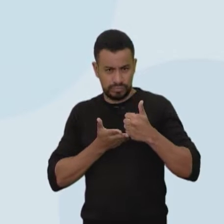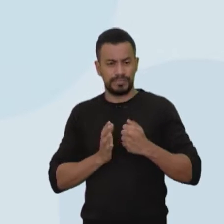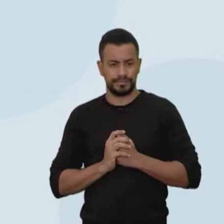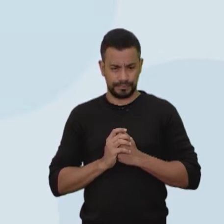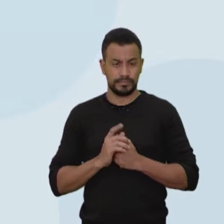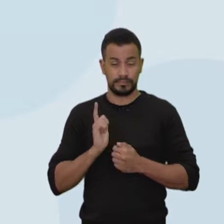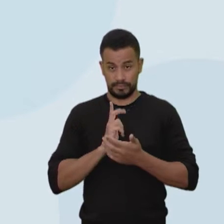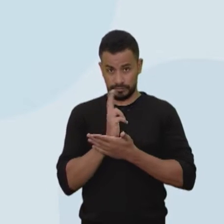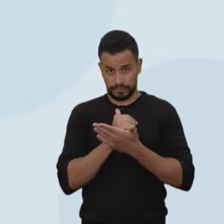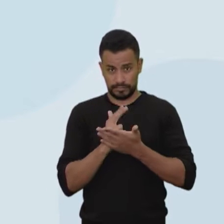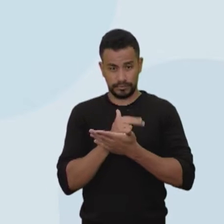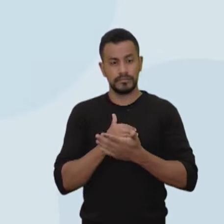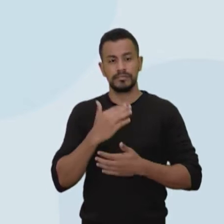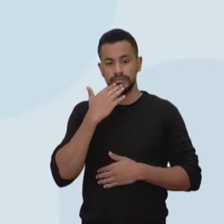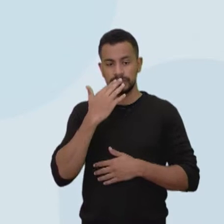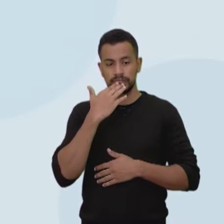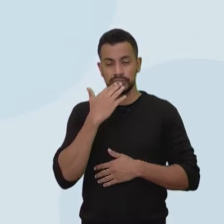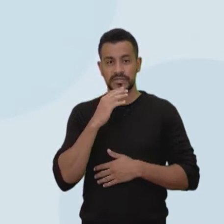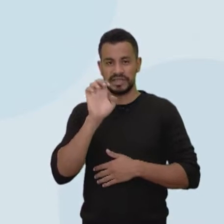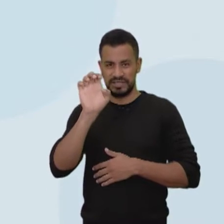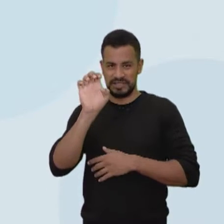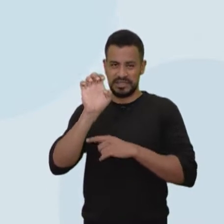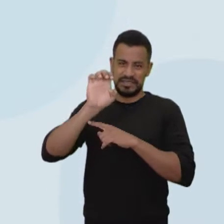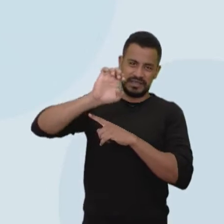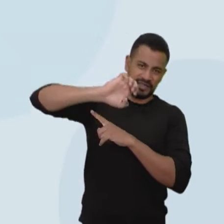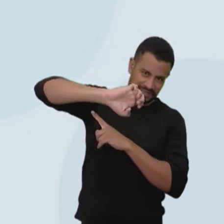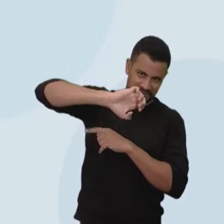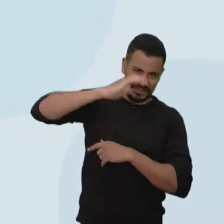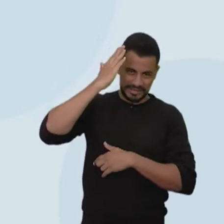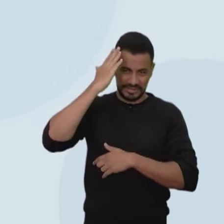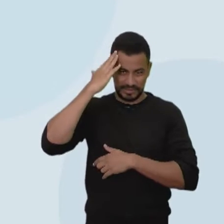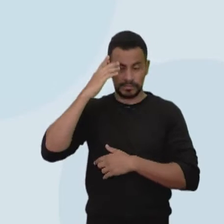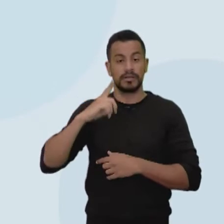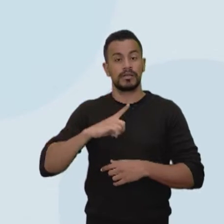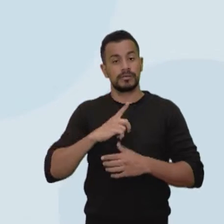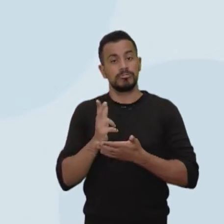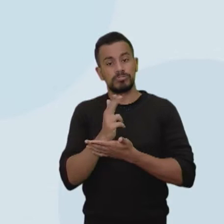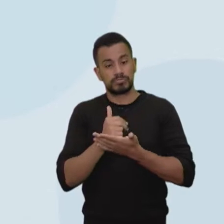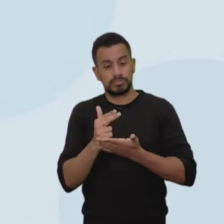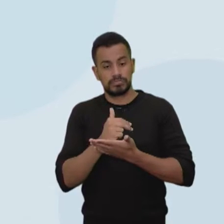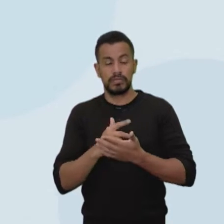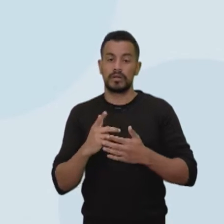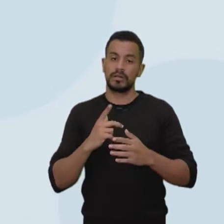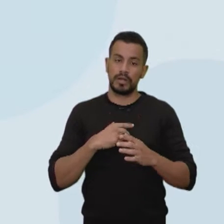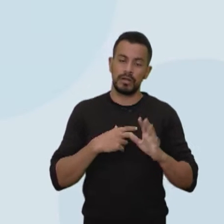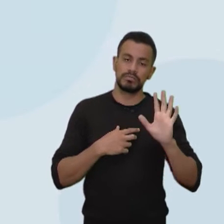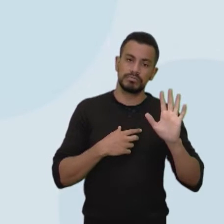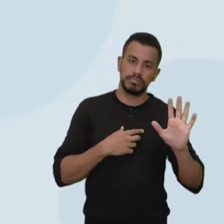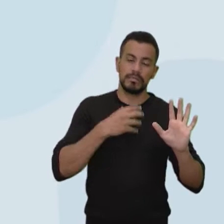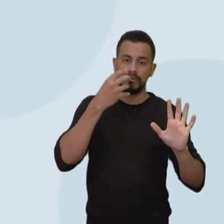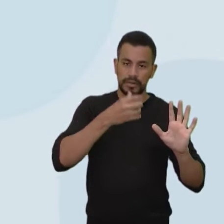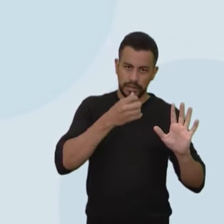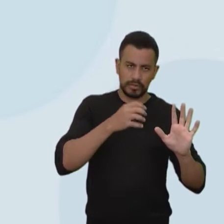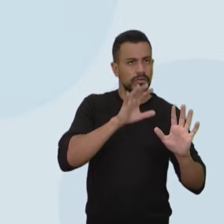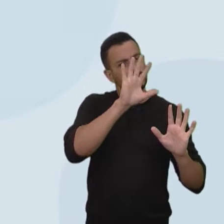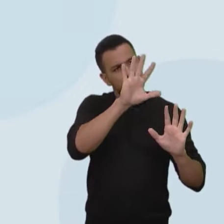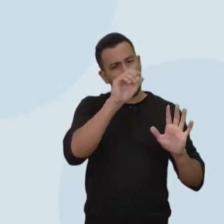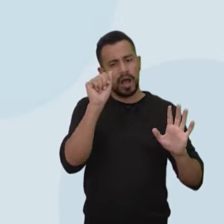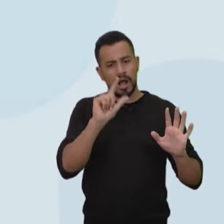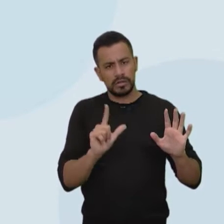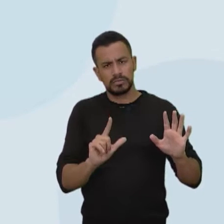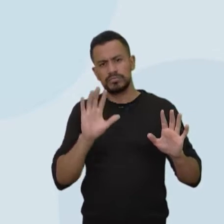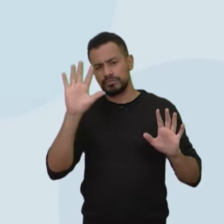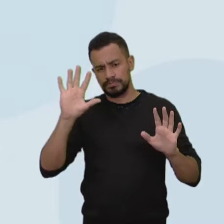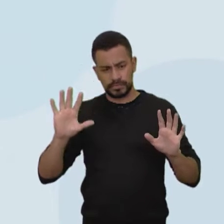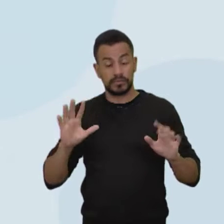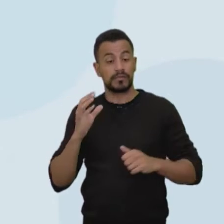sim, coloridinho, sim, é uma letra E deitada aí. E nesse desenho coloridinho eu tenho partes em branco e partes em azul. Então eu vou tentar escrever o parte do